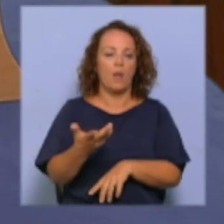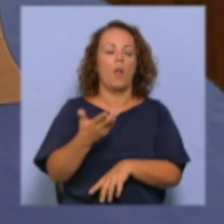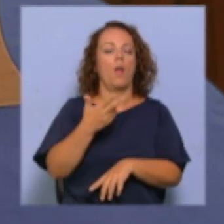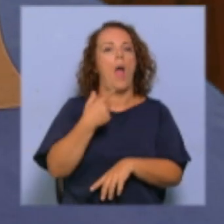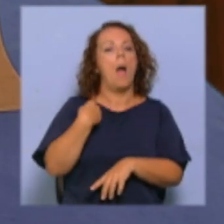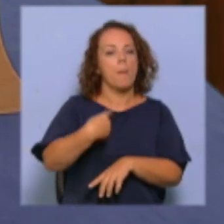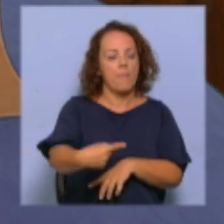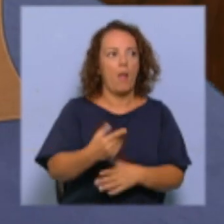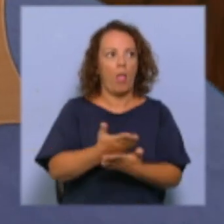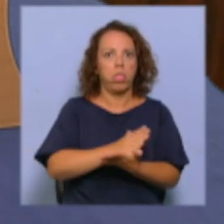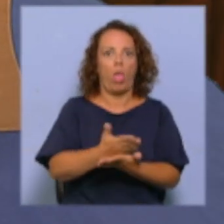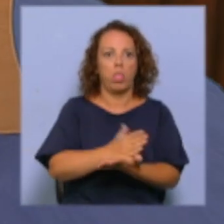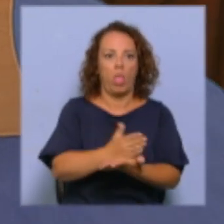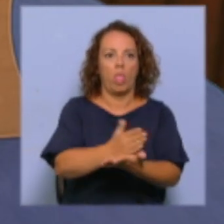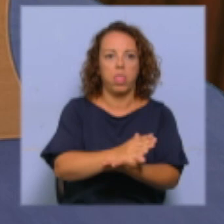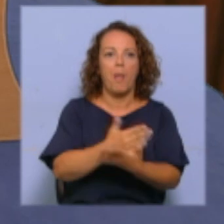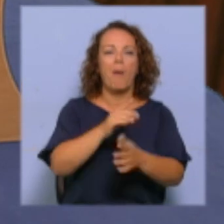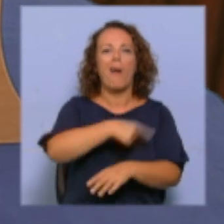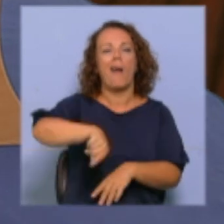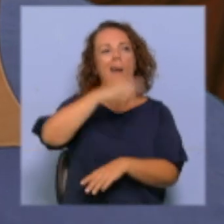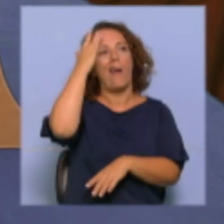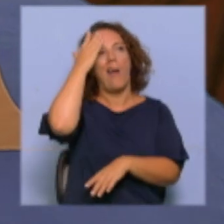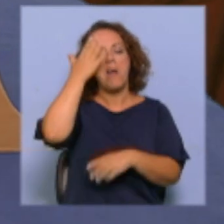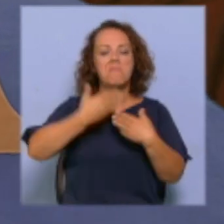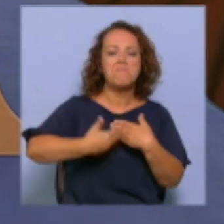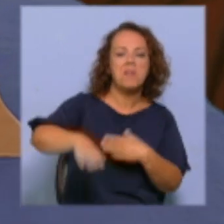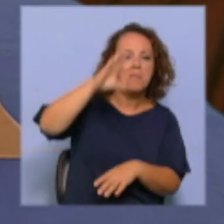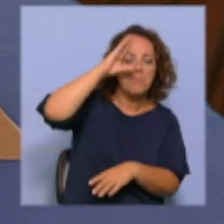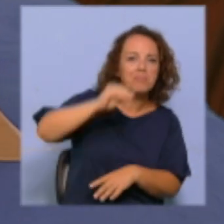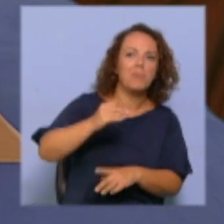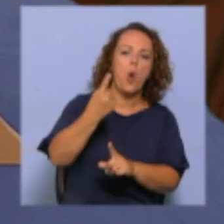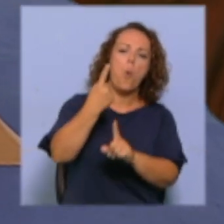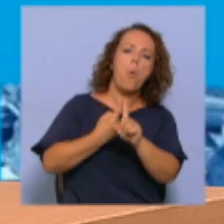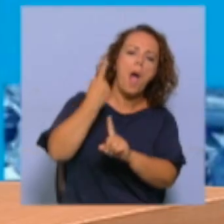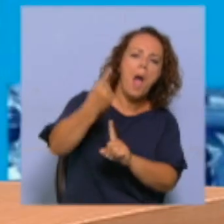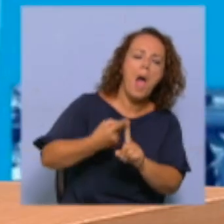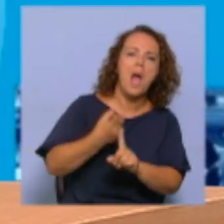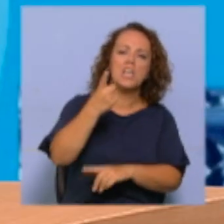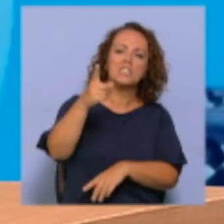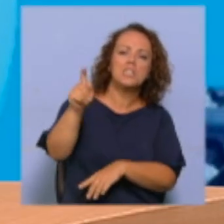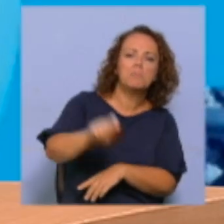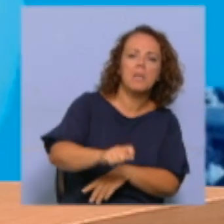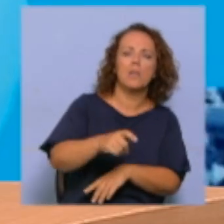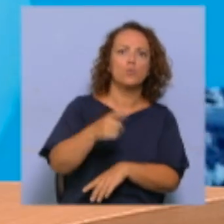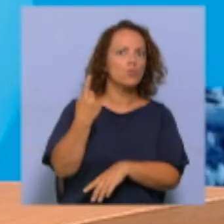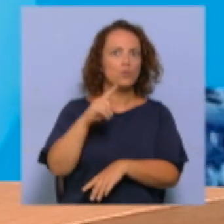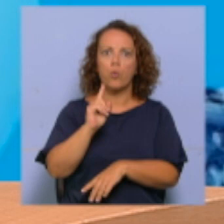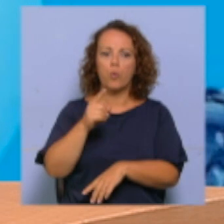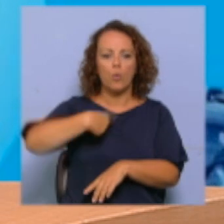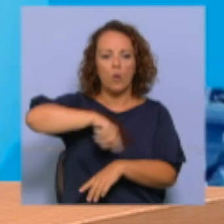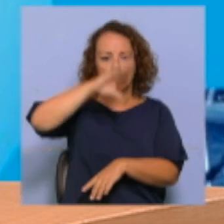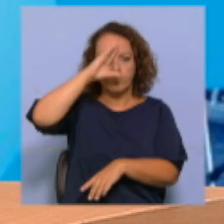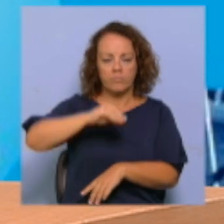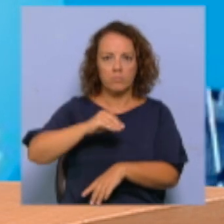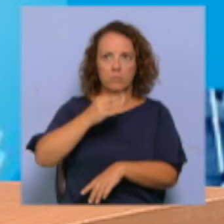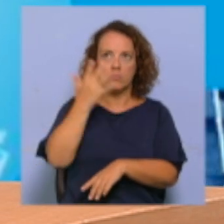sabendo o que nos espera, não é daqui a um ano ou daqui a 6 meses. Não sabemos como é que vai estar a situação médica em geral, se haverá reconfinamento,